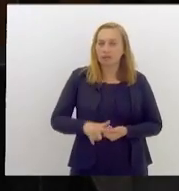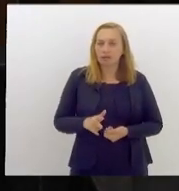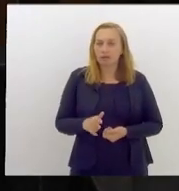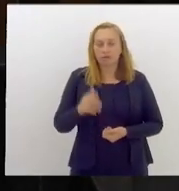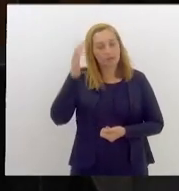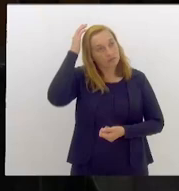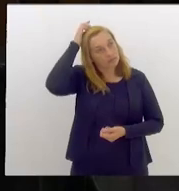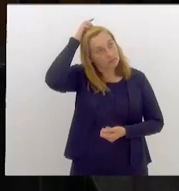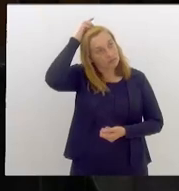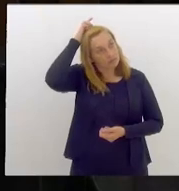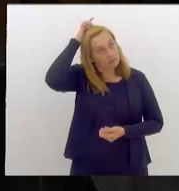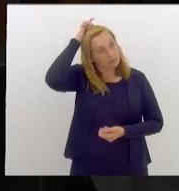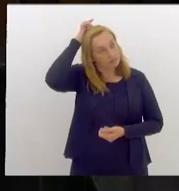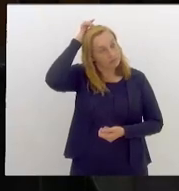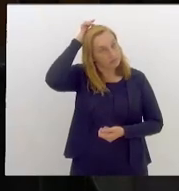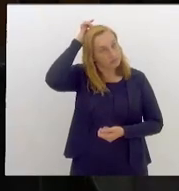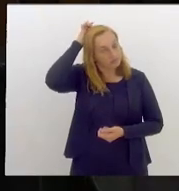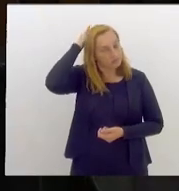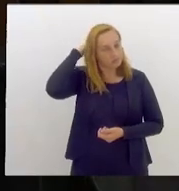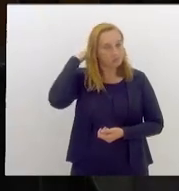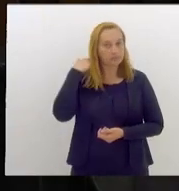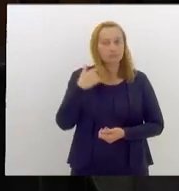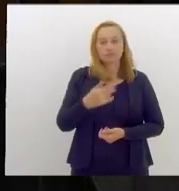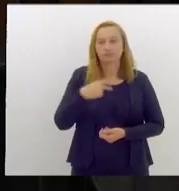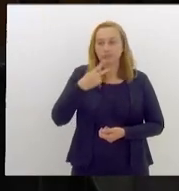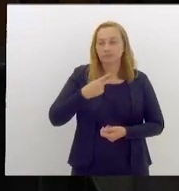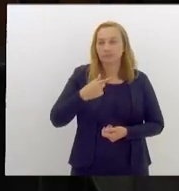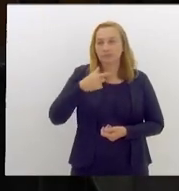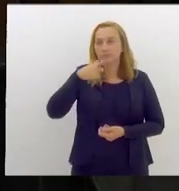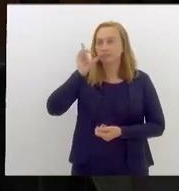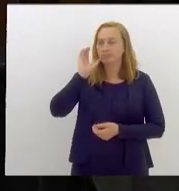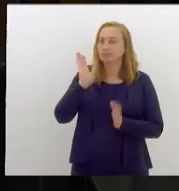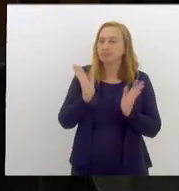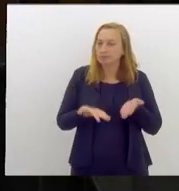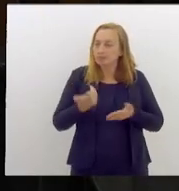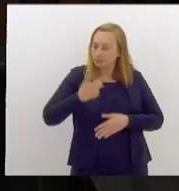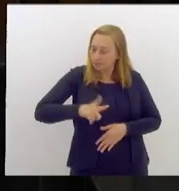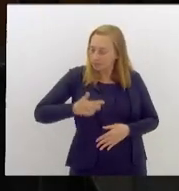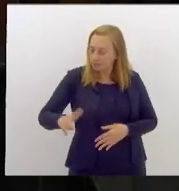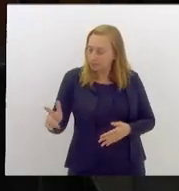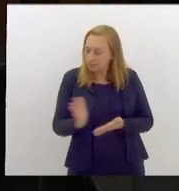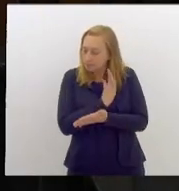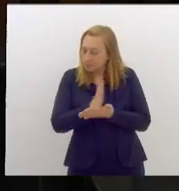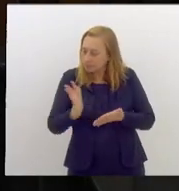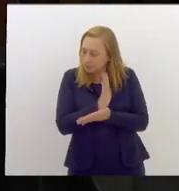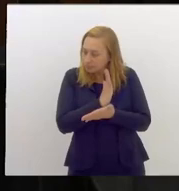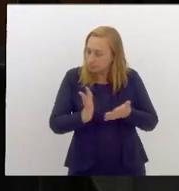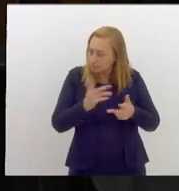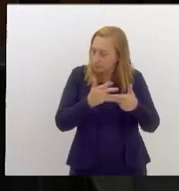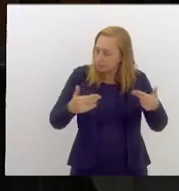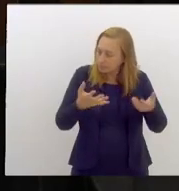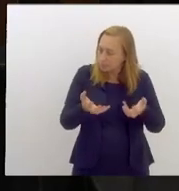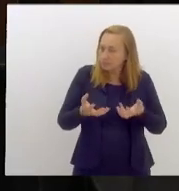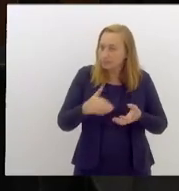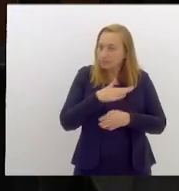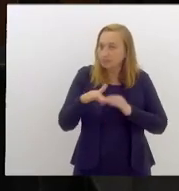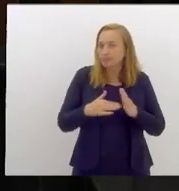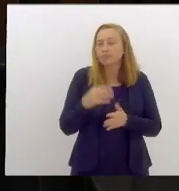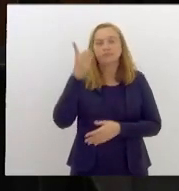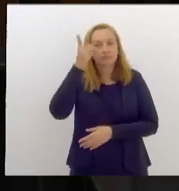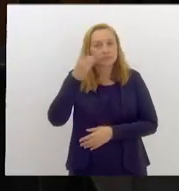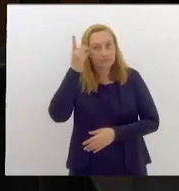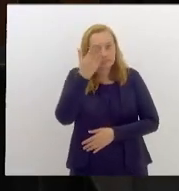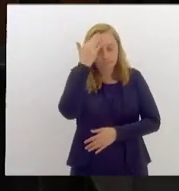o número que eu trouxe aqui ontem que eu vou repetir hoje algumas vezes que eu quero que todos os deputados saibam